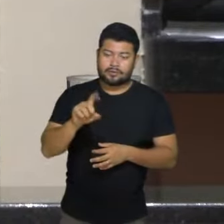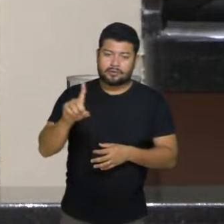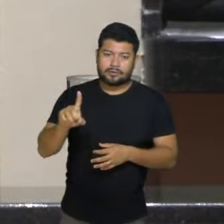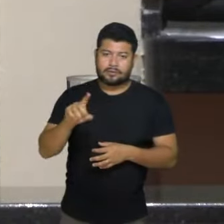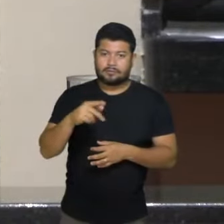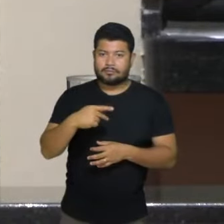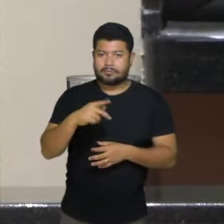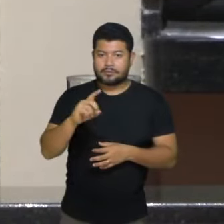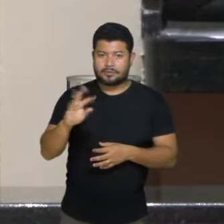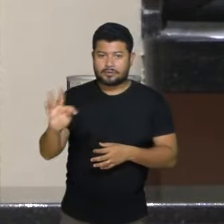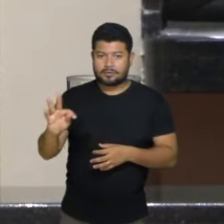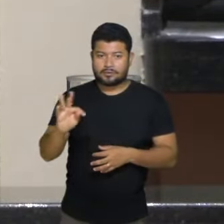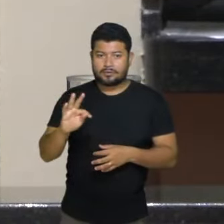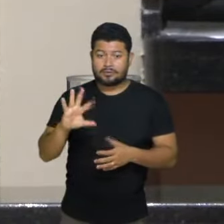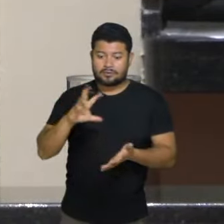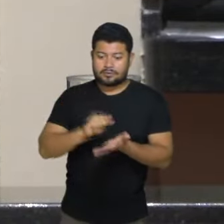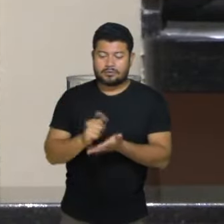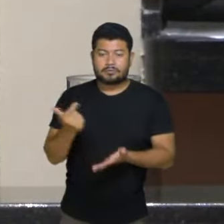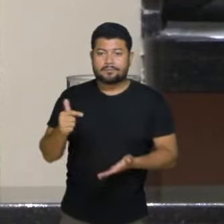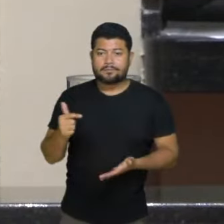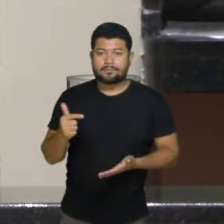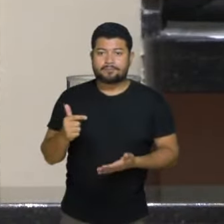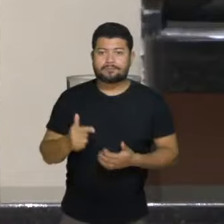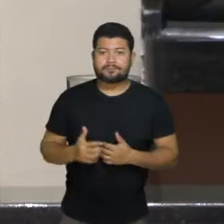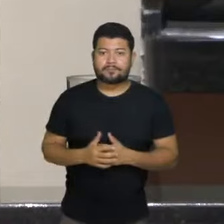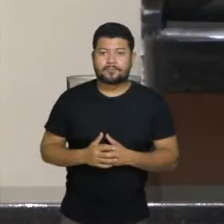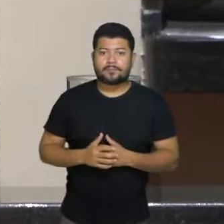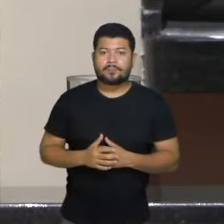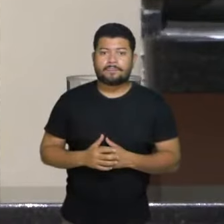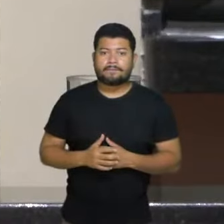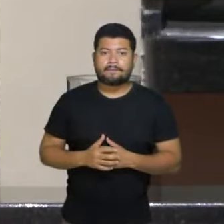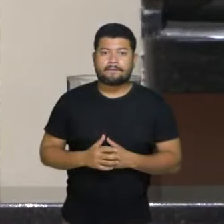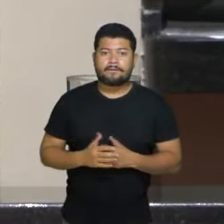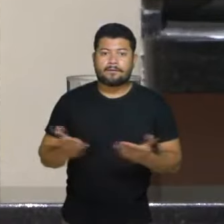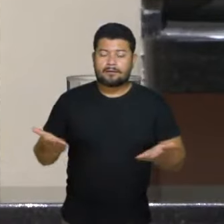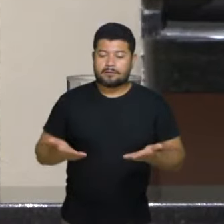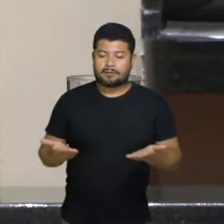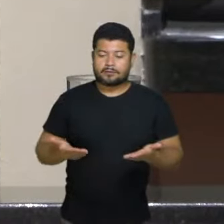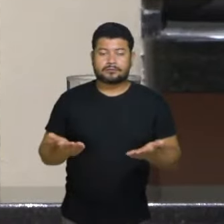temos nenhum orador inscrito. E, por fim, o bloco Democracia,